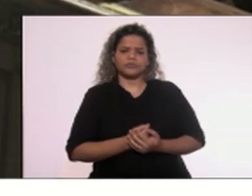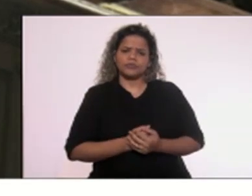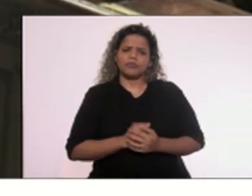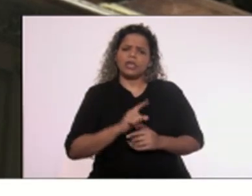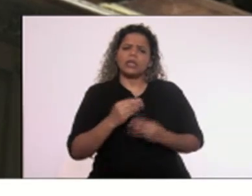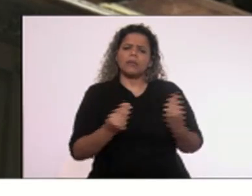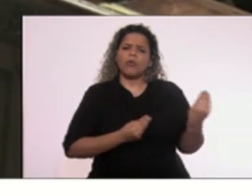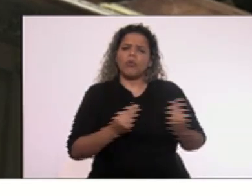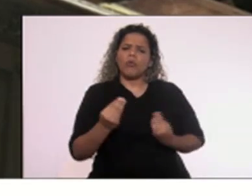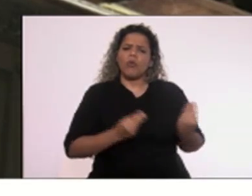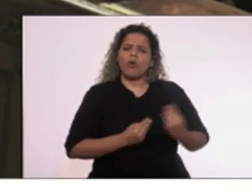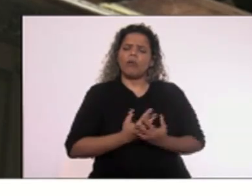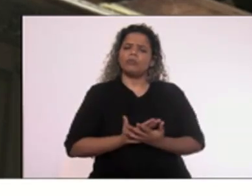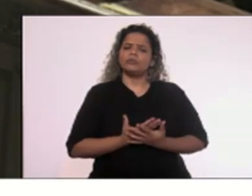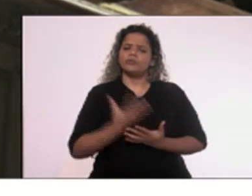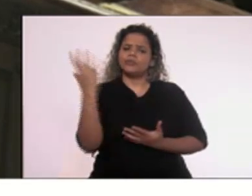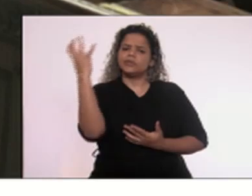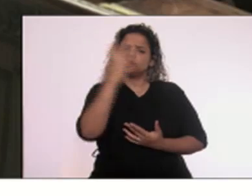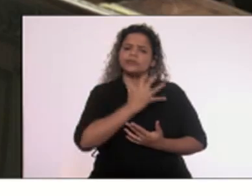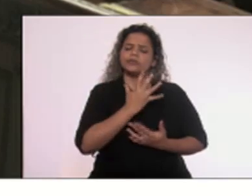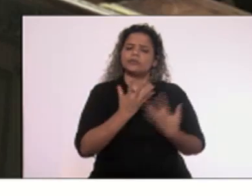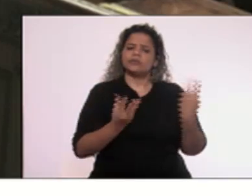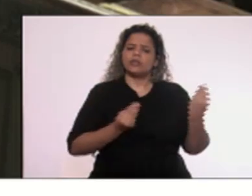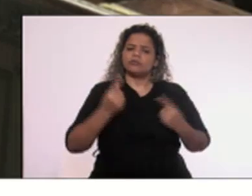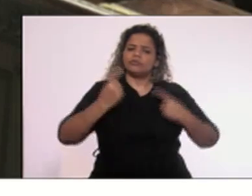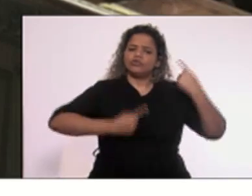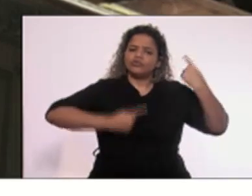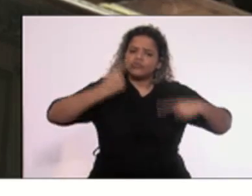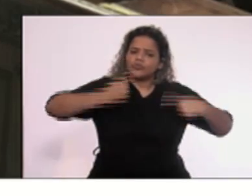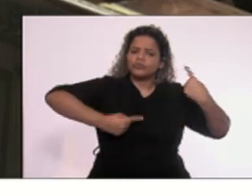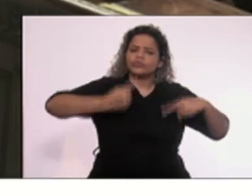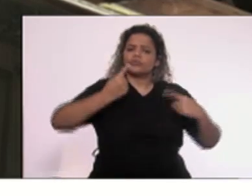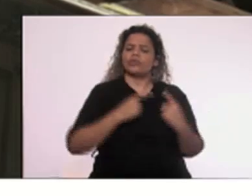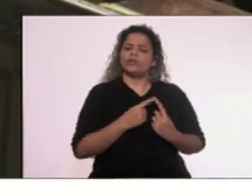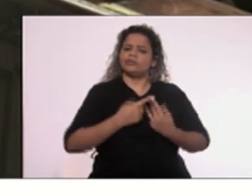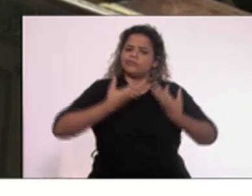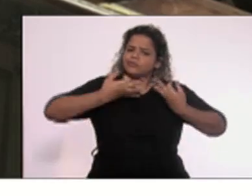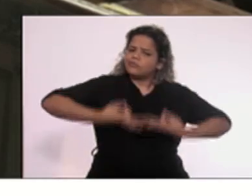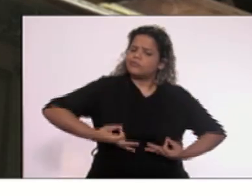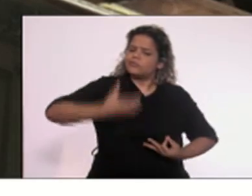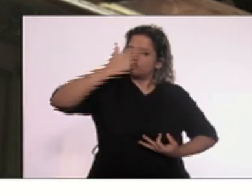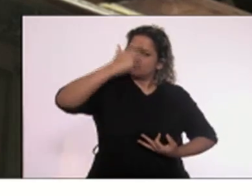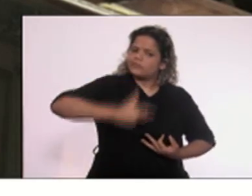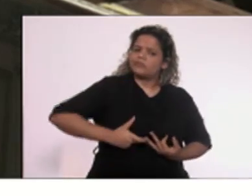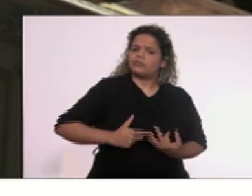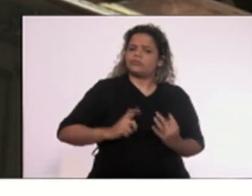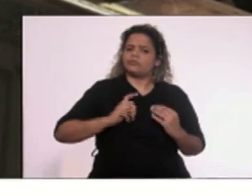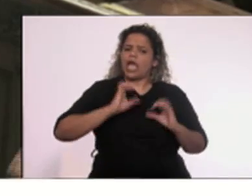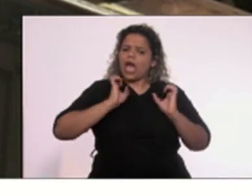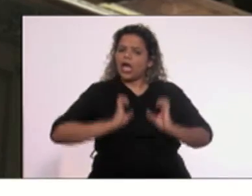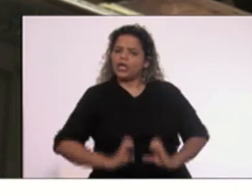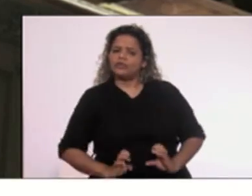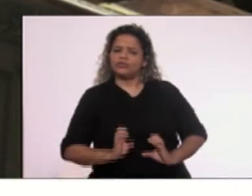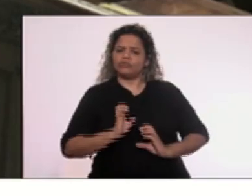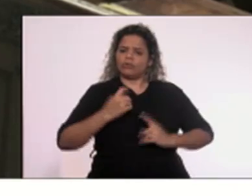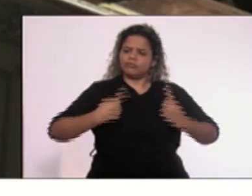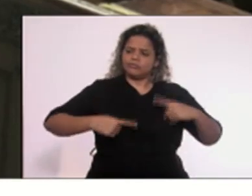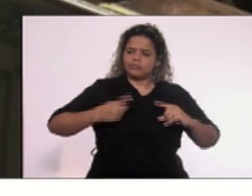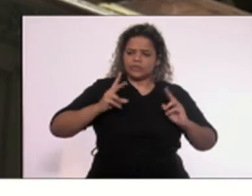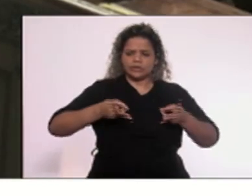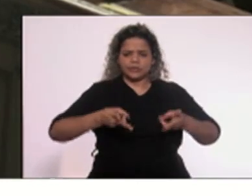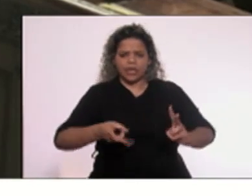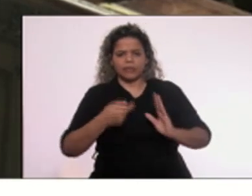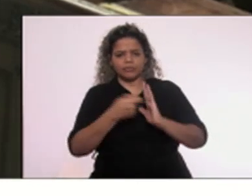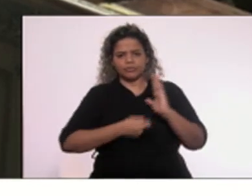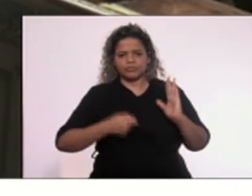e da forma célere e com as discussões coerentes e sensatas com a qual nós